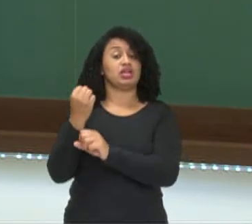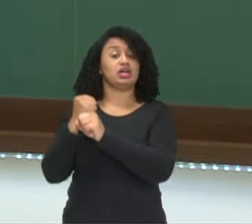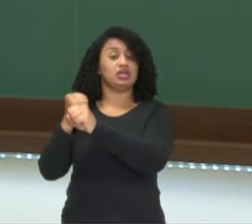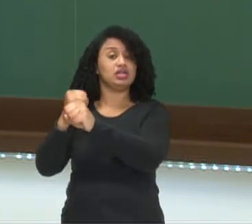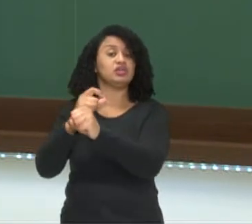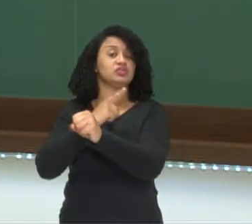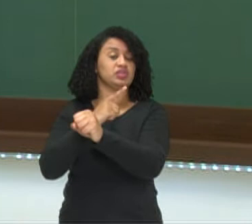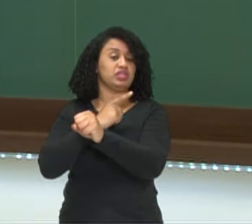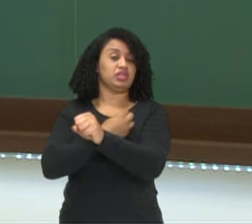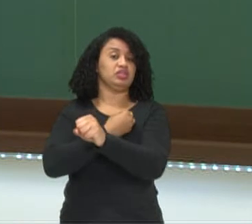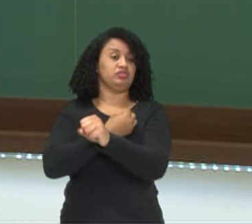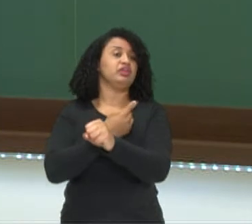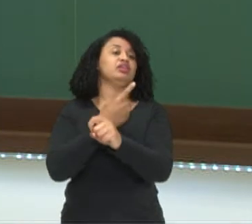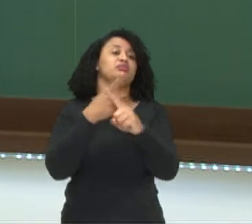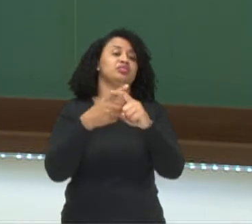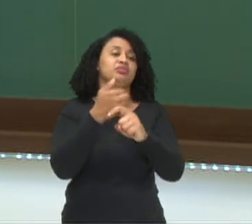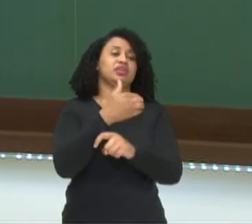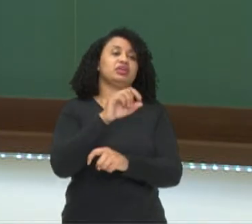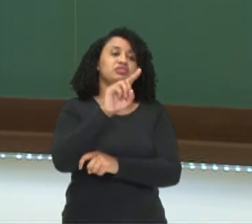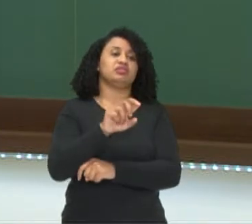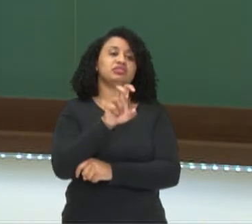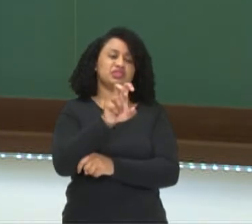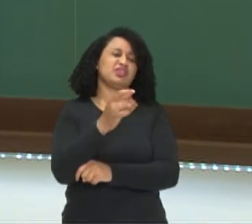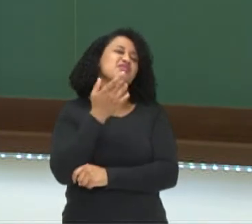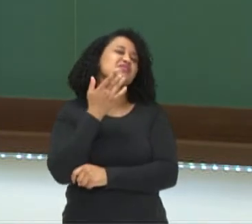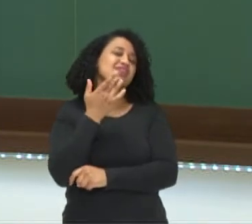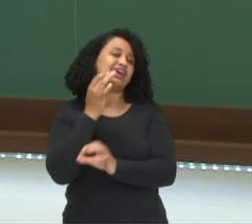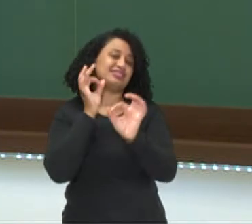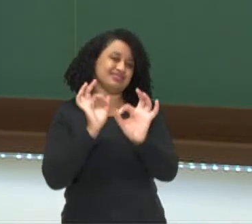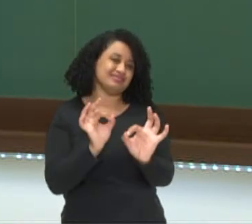10,5. Ficou fácil, né, gente?